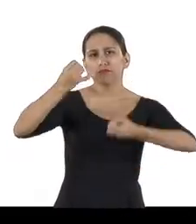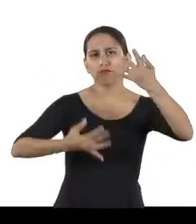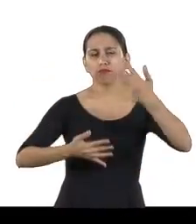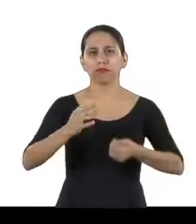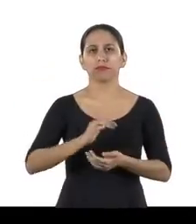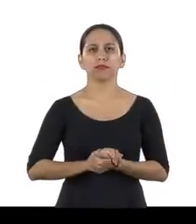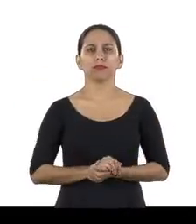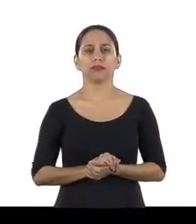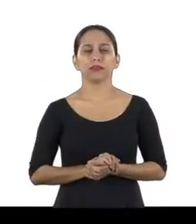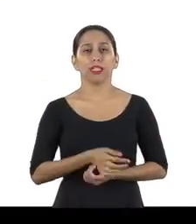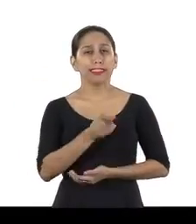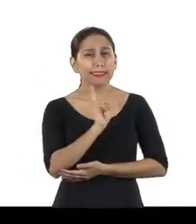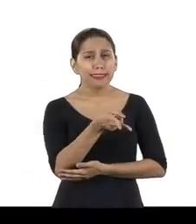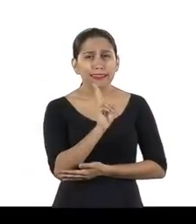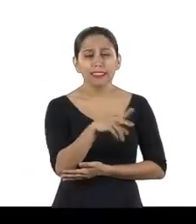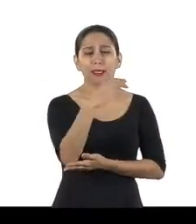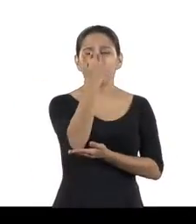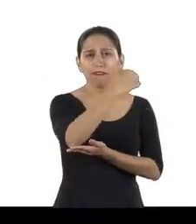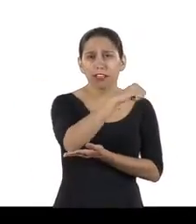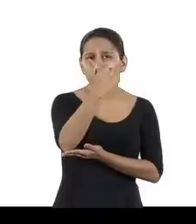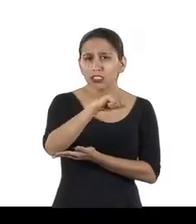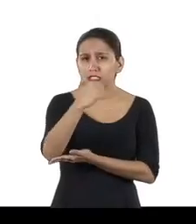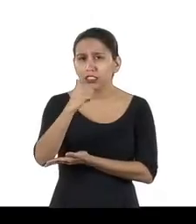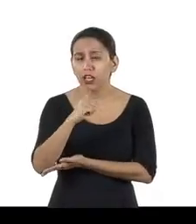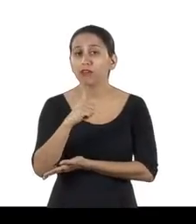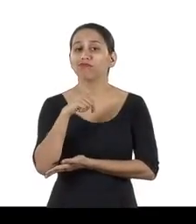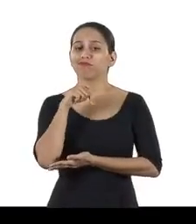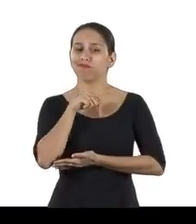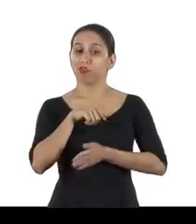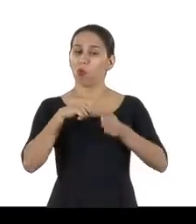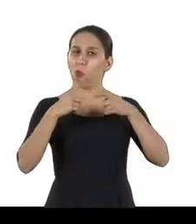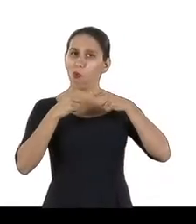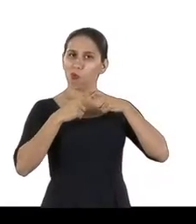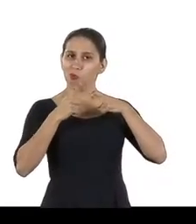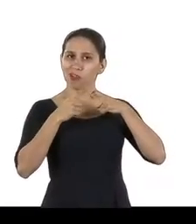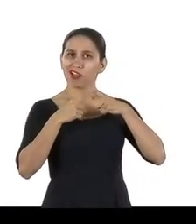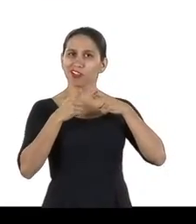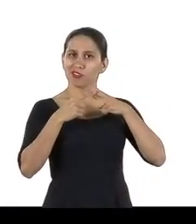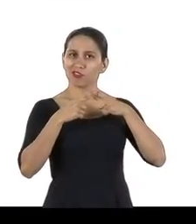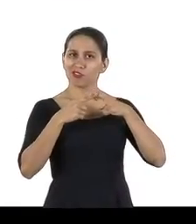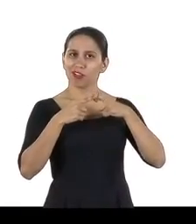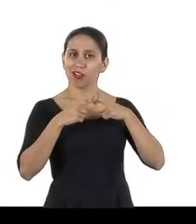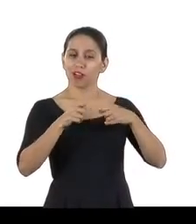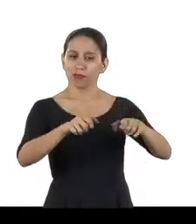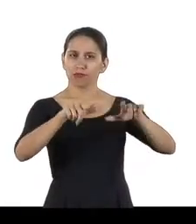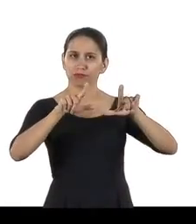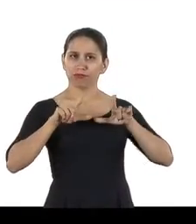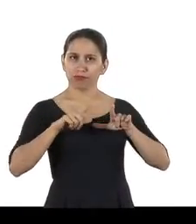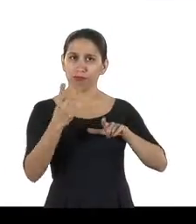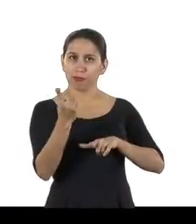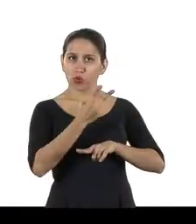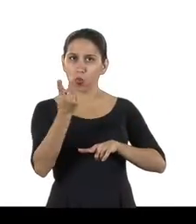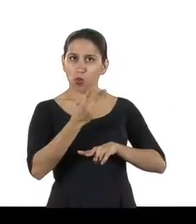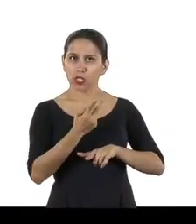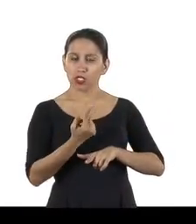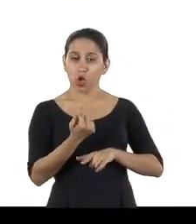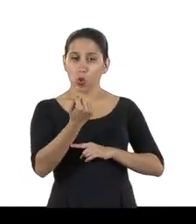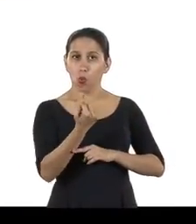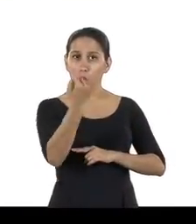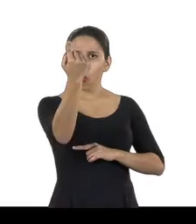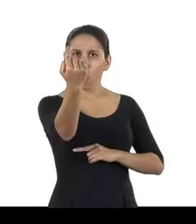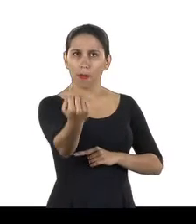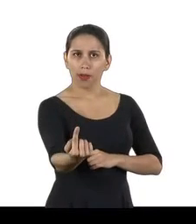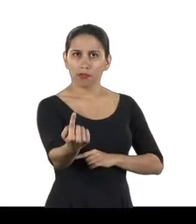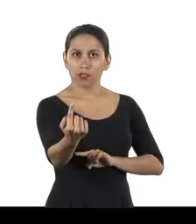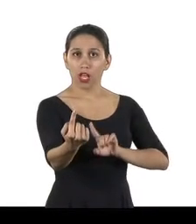Em todas as avaliações, o médico deve emitir um atestado de saúde ocupacional em duas vias. Uma delas é para você.